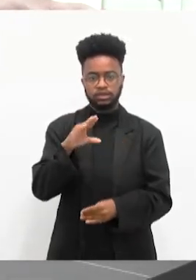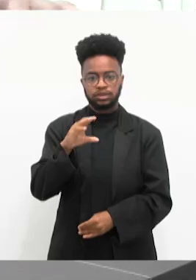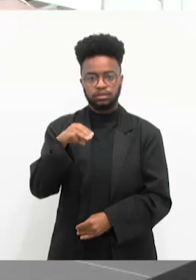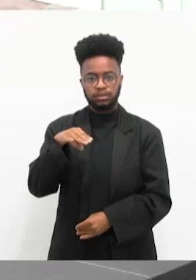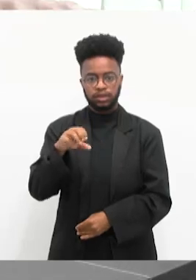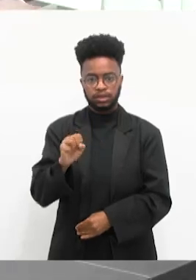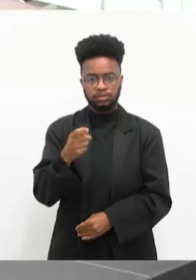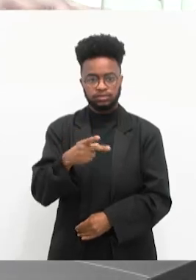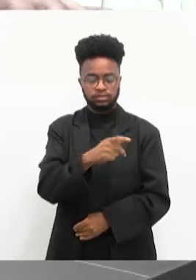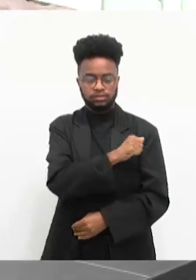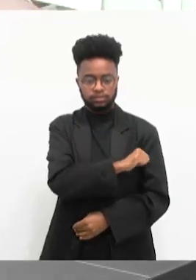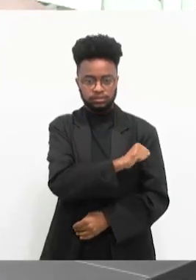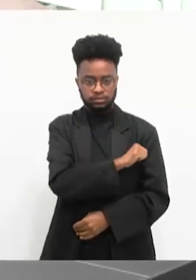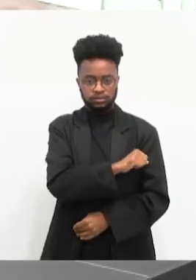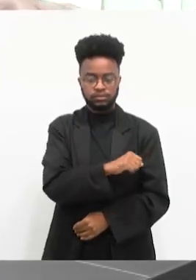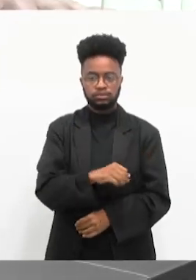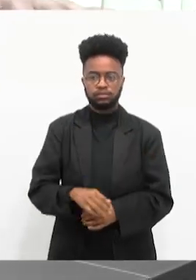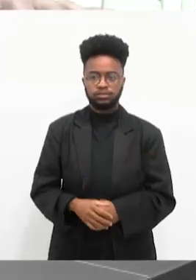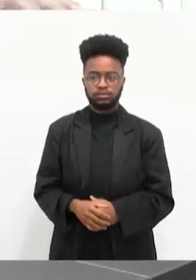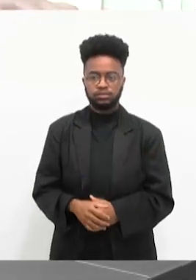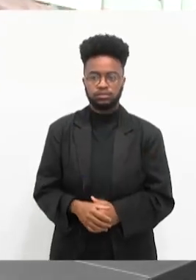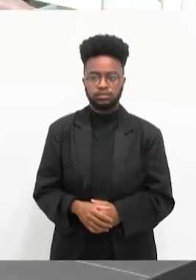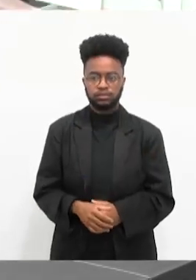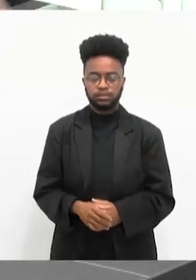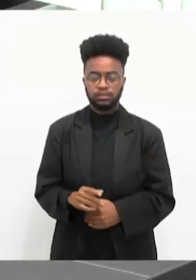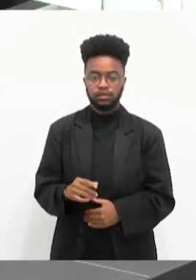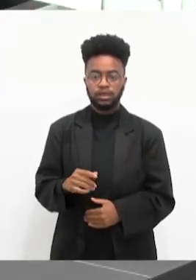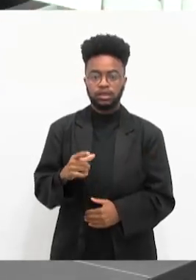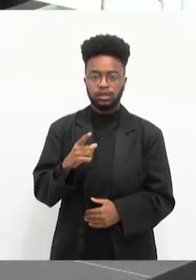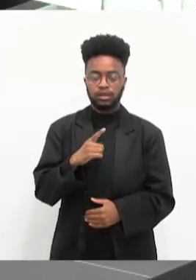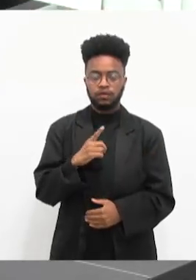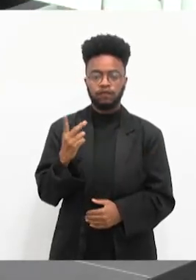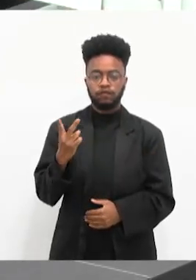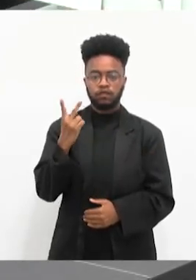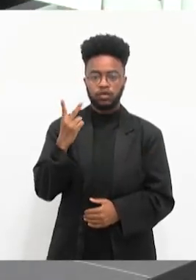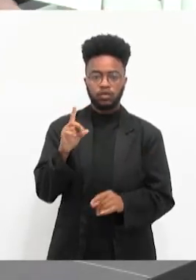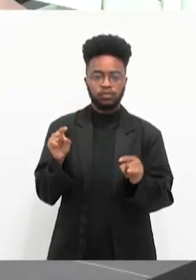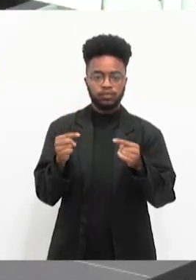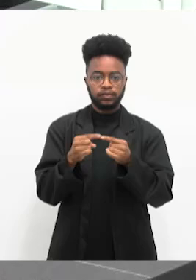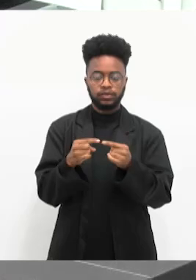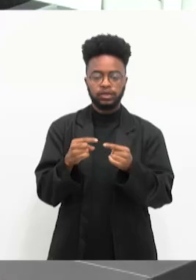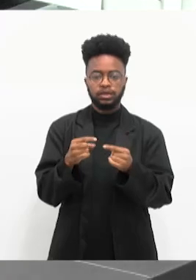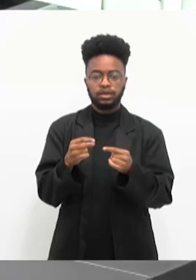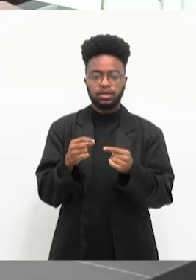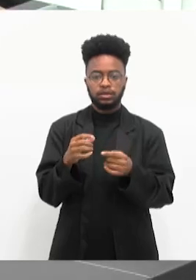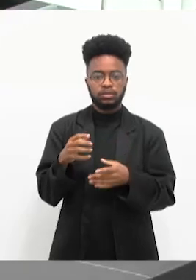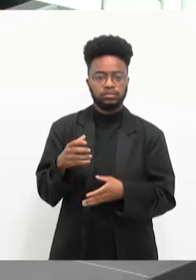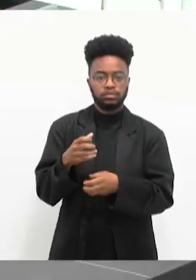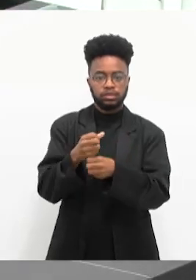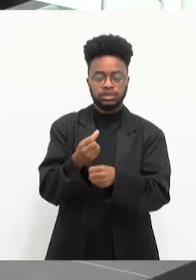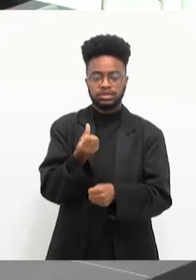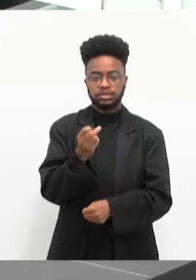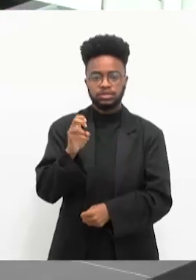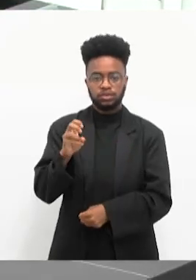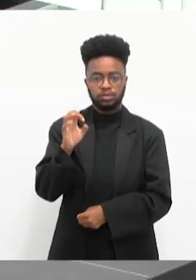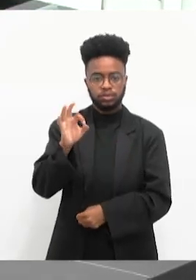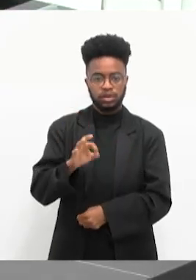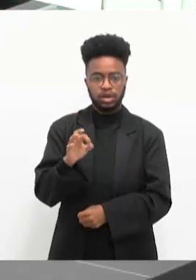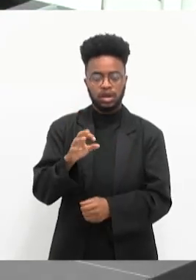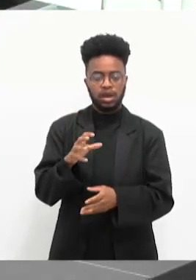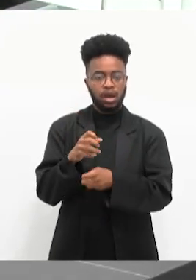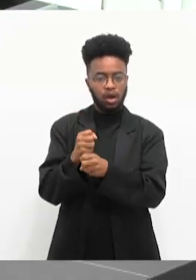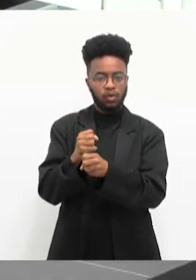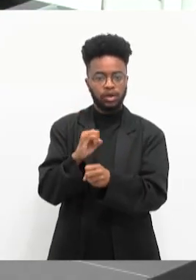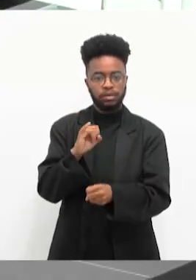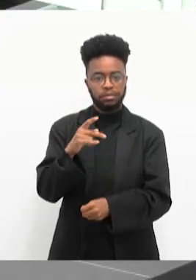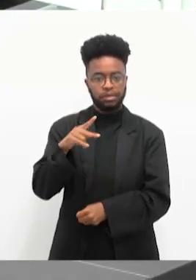Estado do Rio de Janeiro, valores estes responsáveis por 75% no cálculo do IPM, Índice de Participação dos